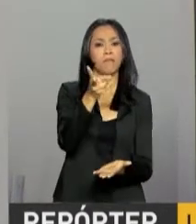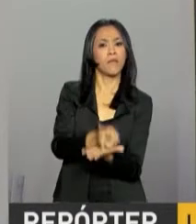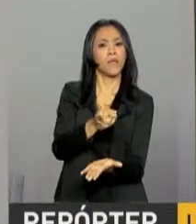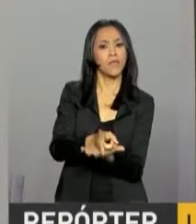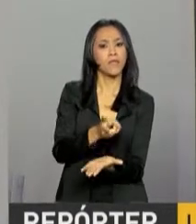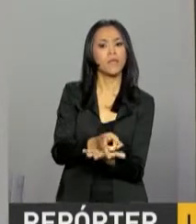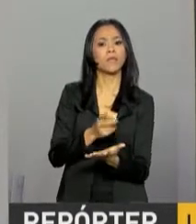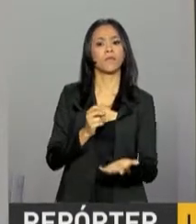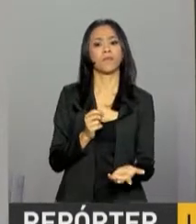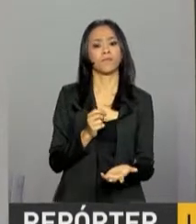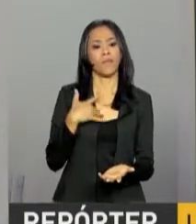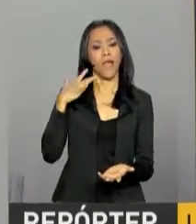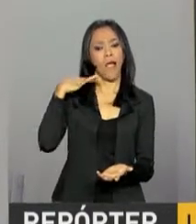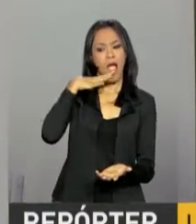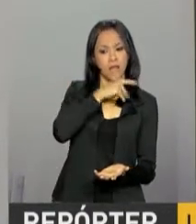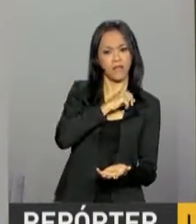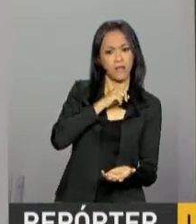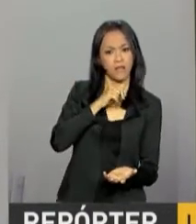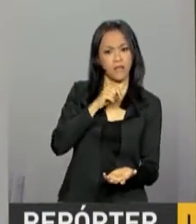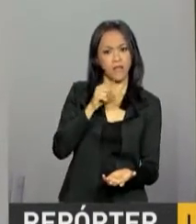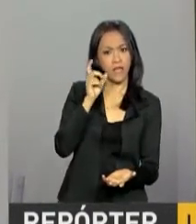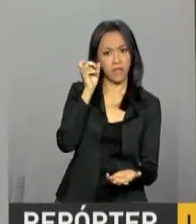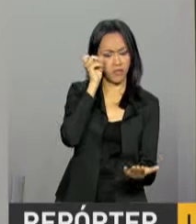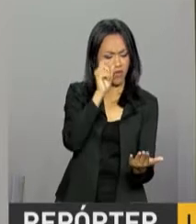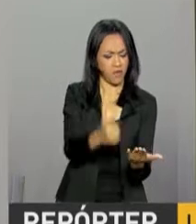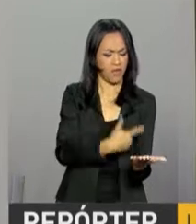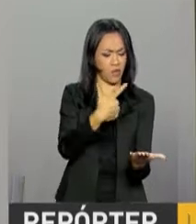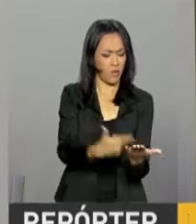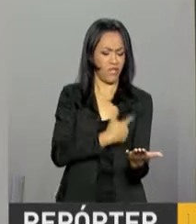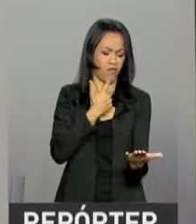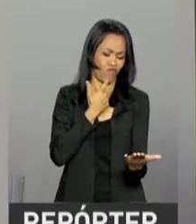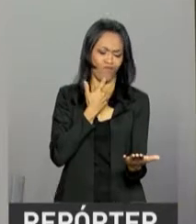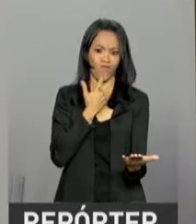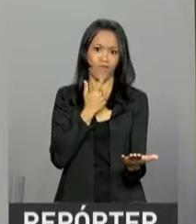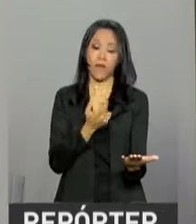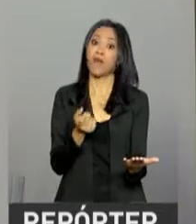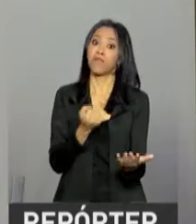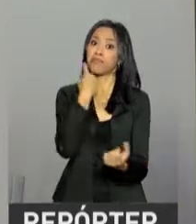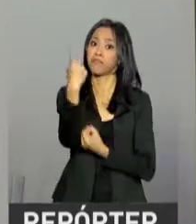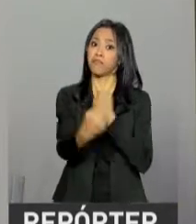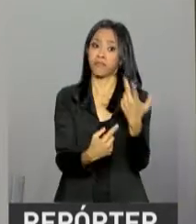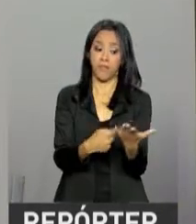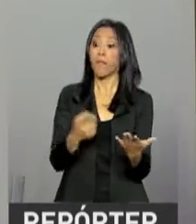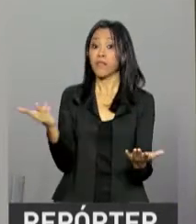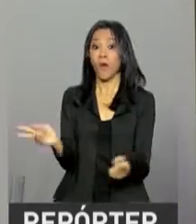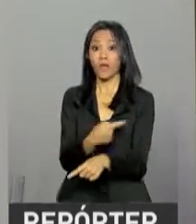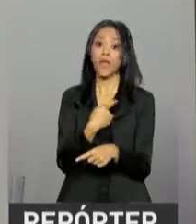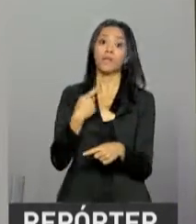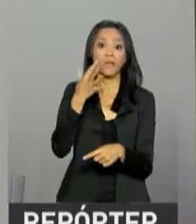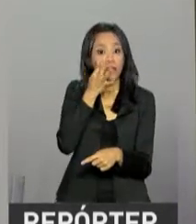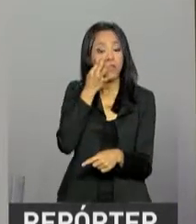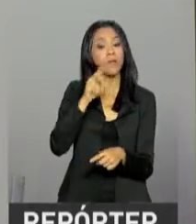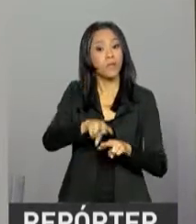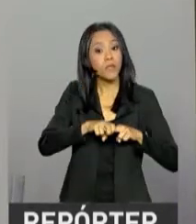a gente acha que são coisas raras nos livros e que a gente vê muito na nossa prática isso é muito comum e por isso a importância da